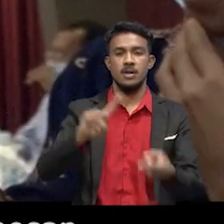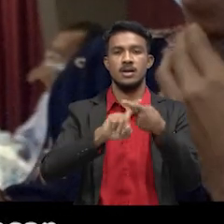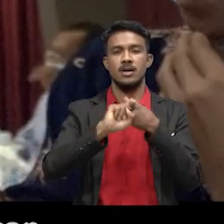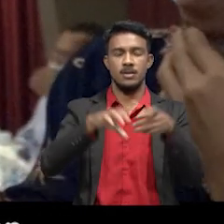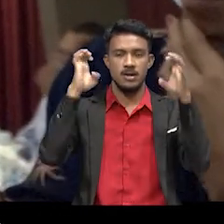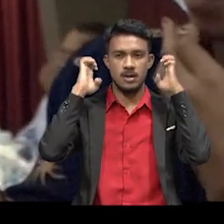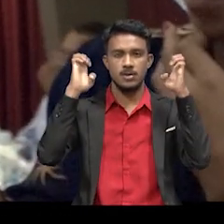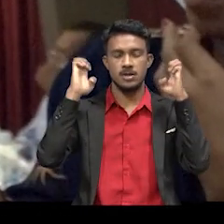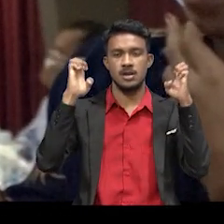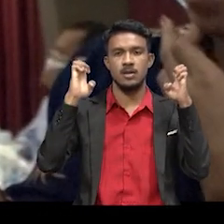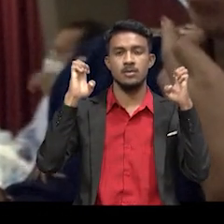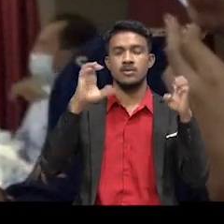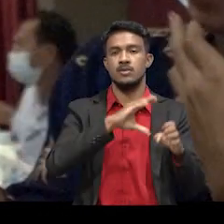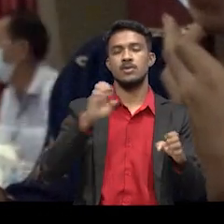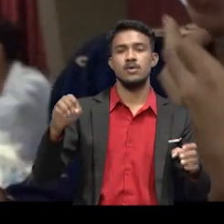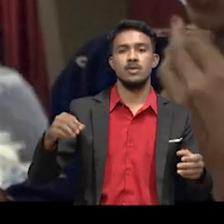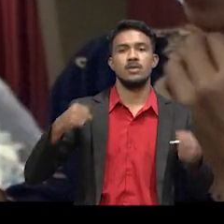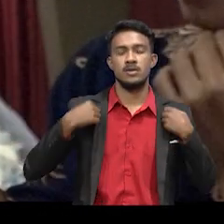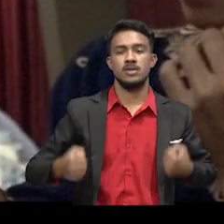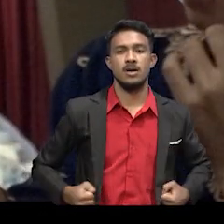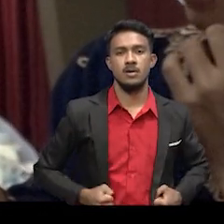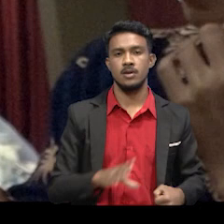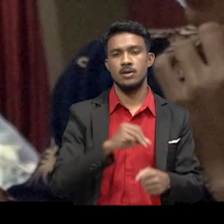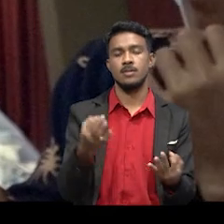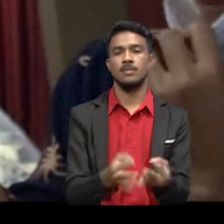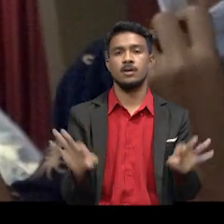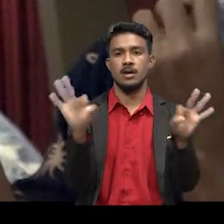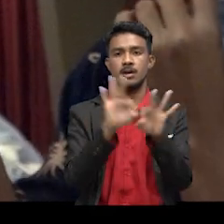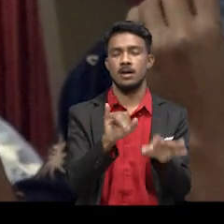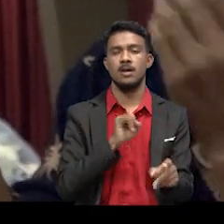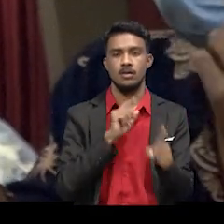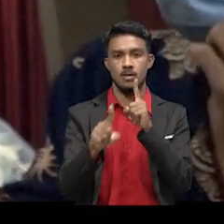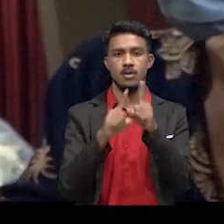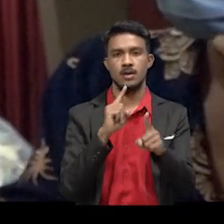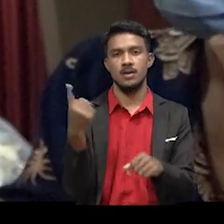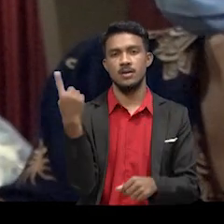Saudi, ini juga bisa mengisi pisir lah, important tidak ini important, kita harus si kuliah lebih sobre